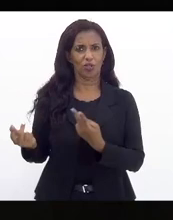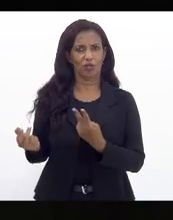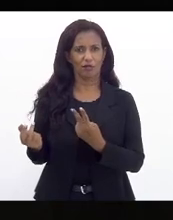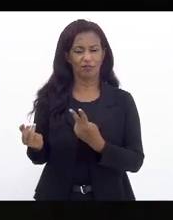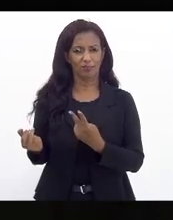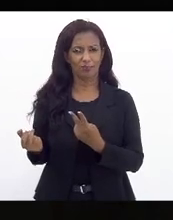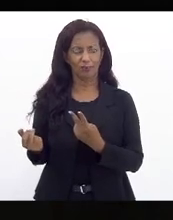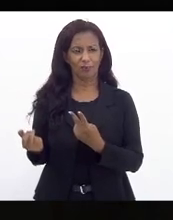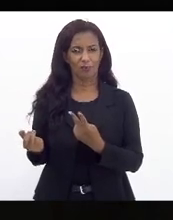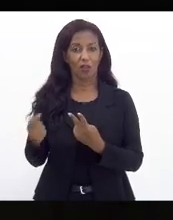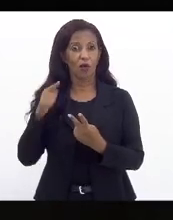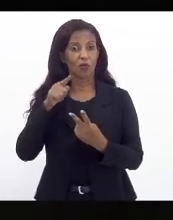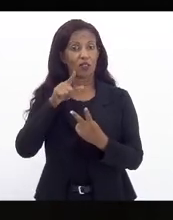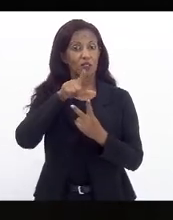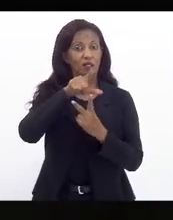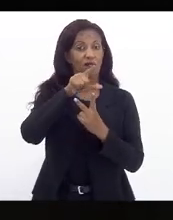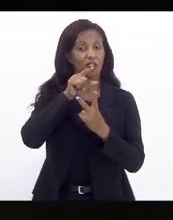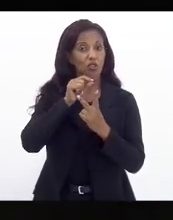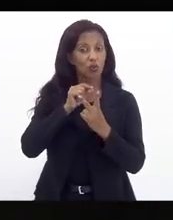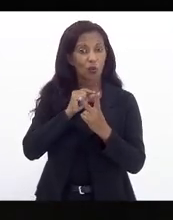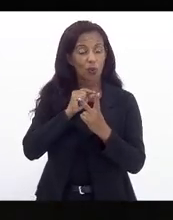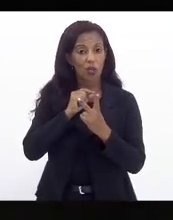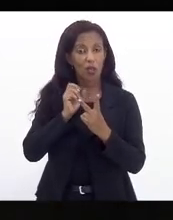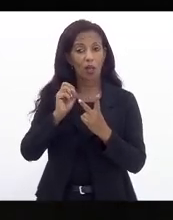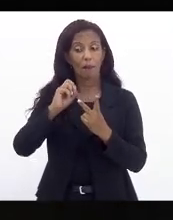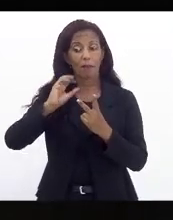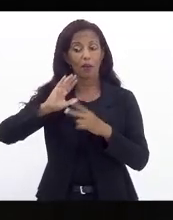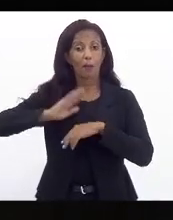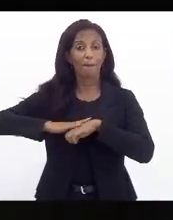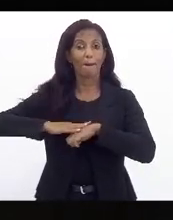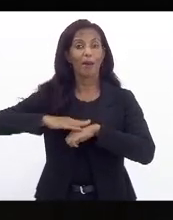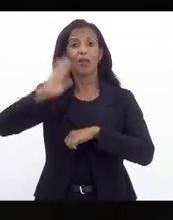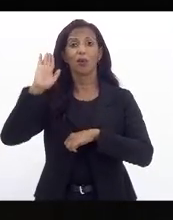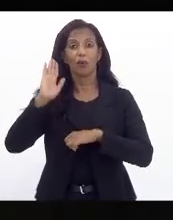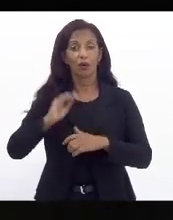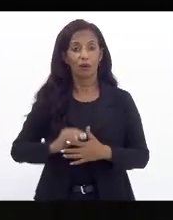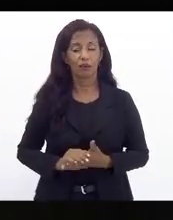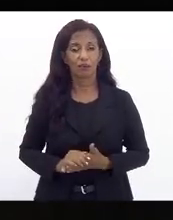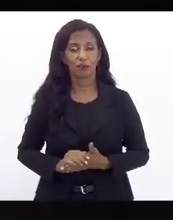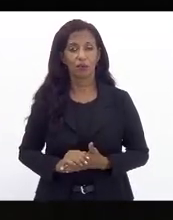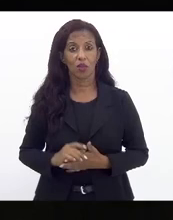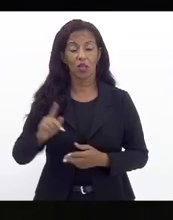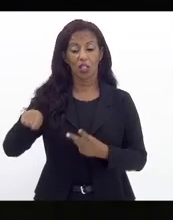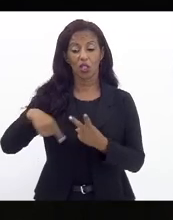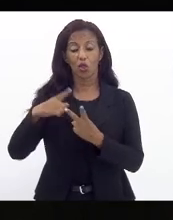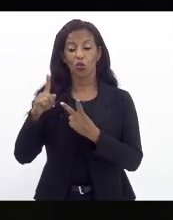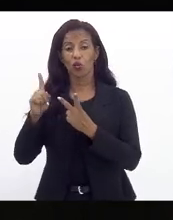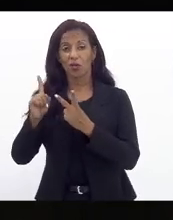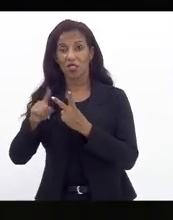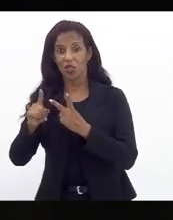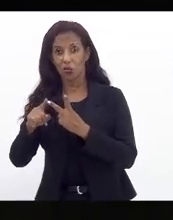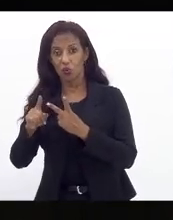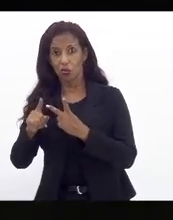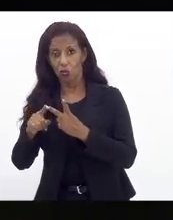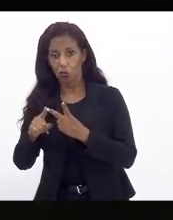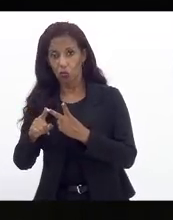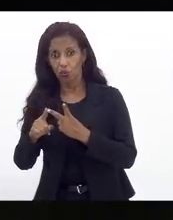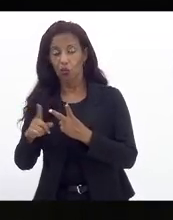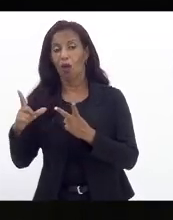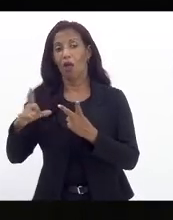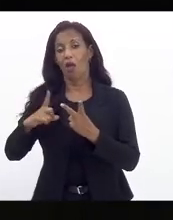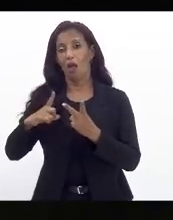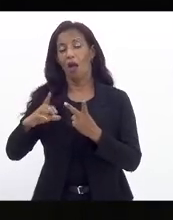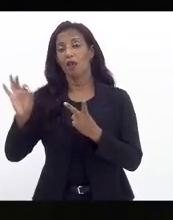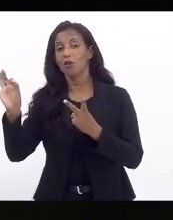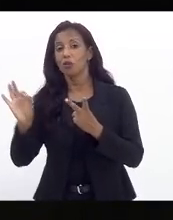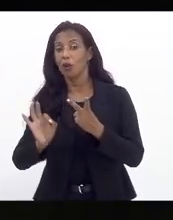Você vai optar pelo benefício maior E o segundo benefício, você vai ter o